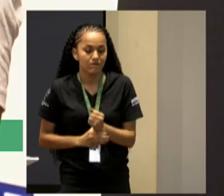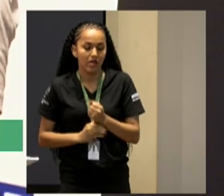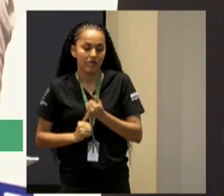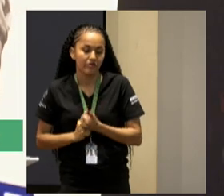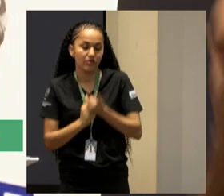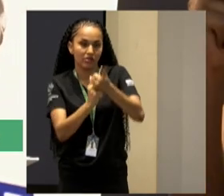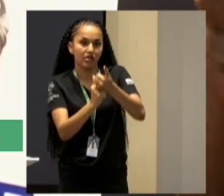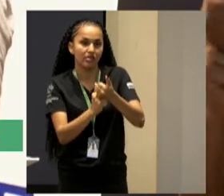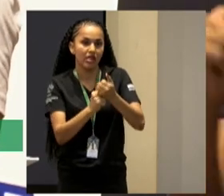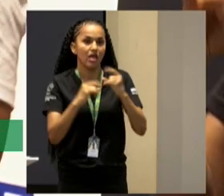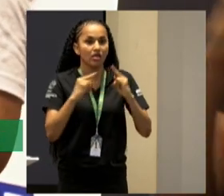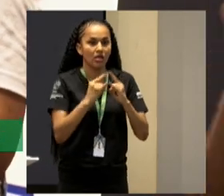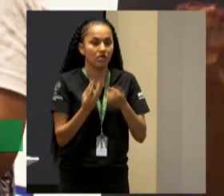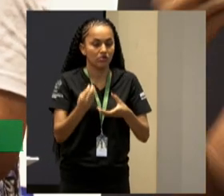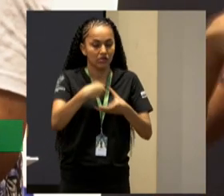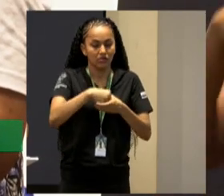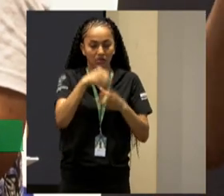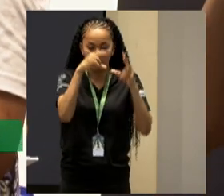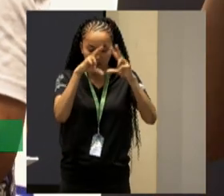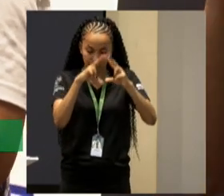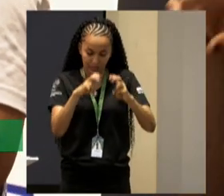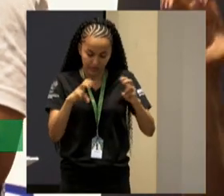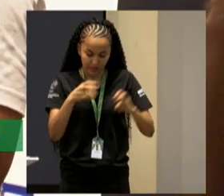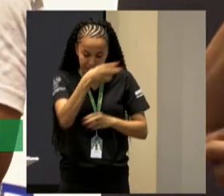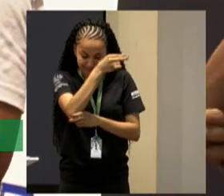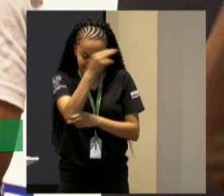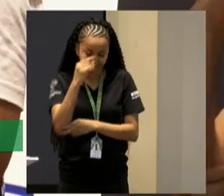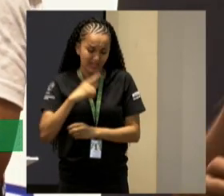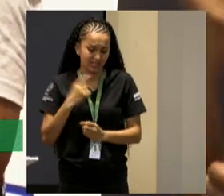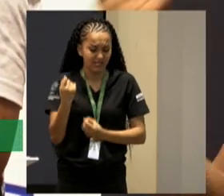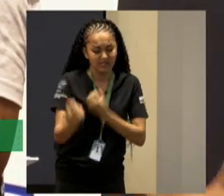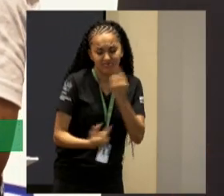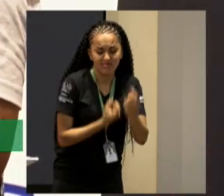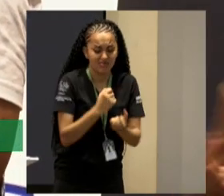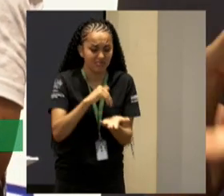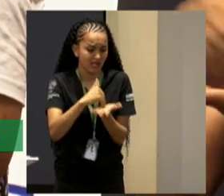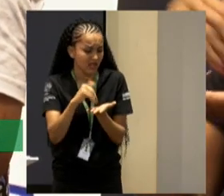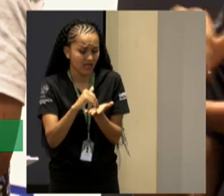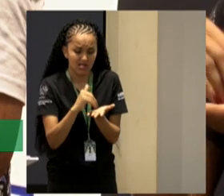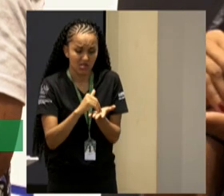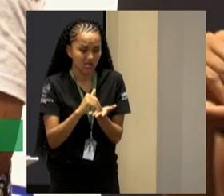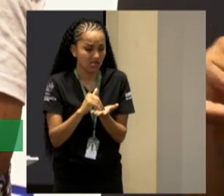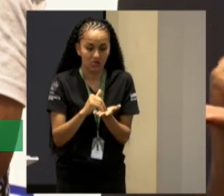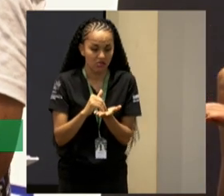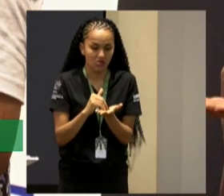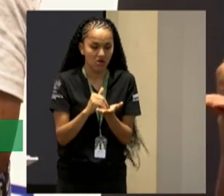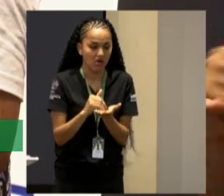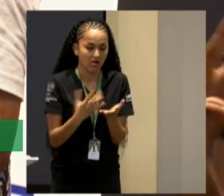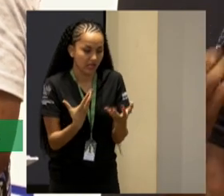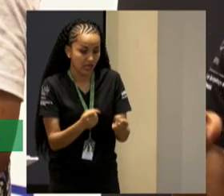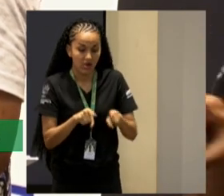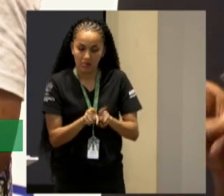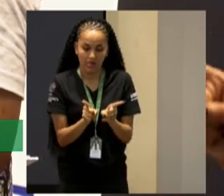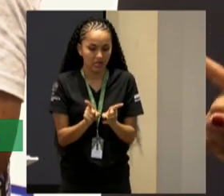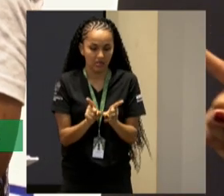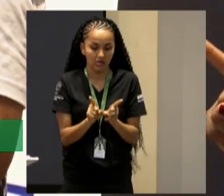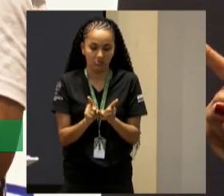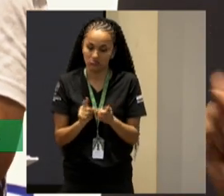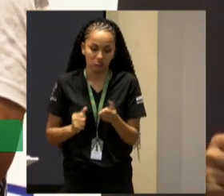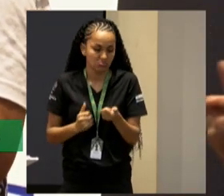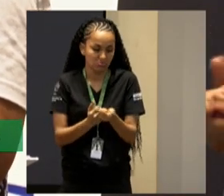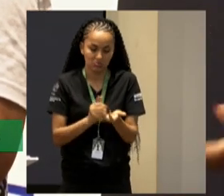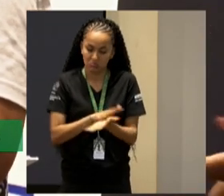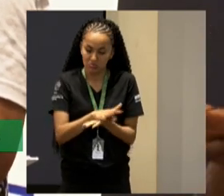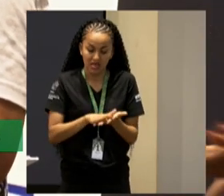institucionalidade da política na rede municipal. Tivemos alguns secretários que não se opuseram, mas que não fortaleceram.